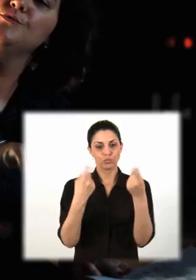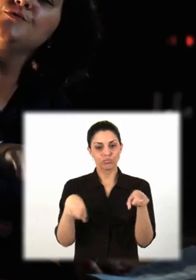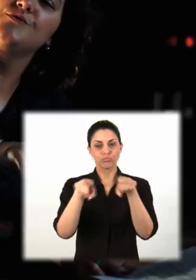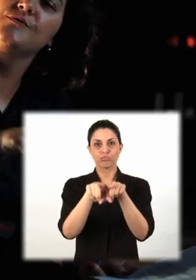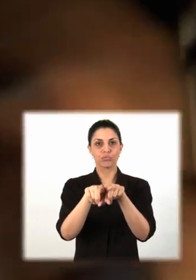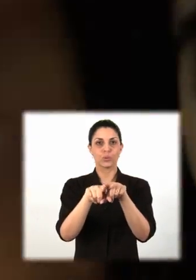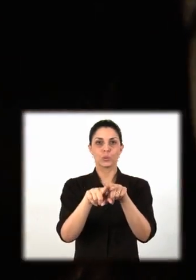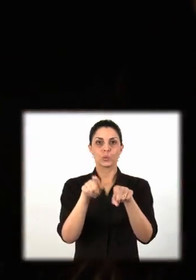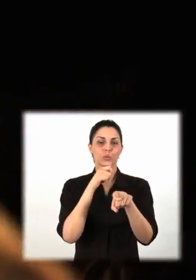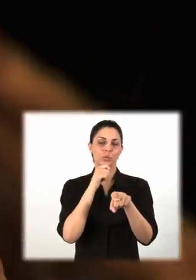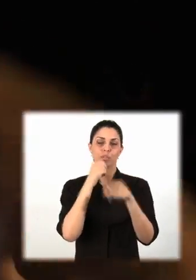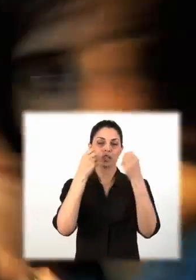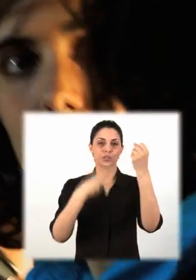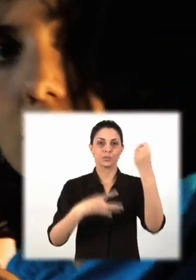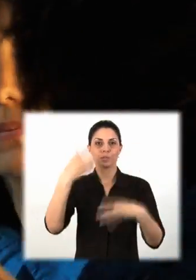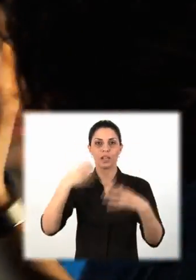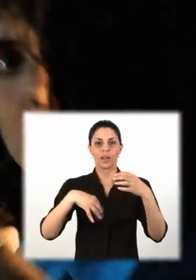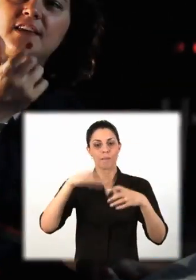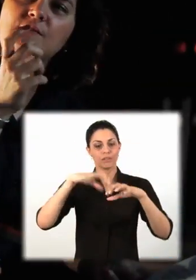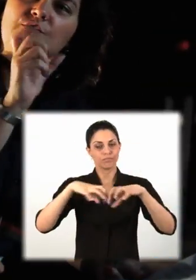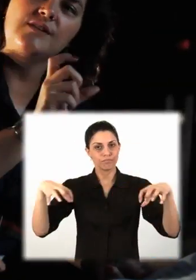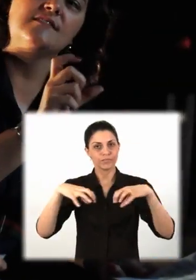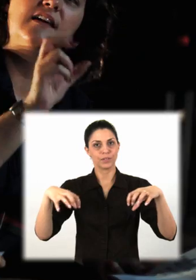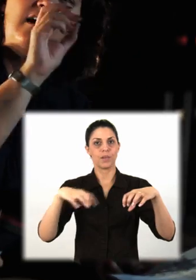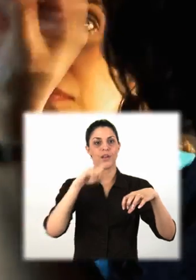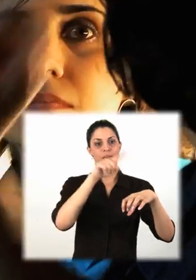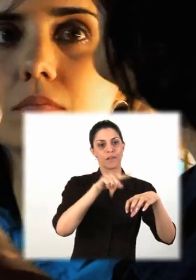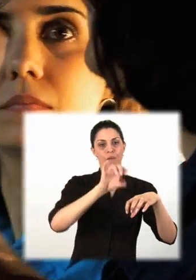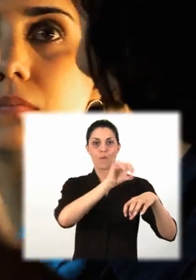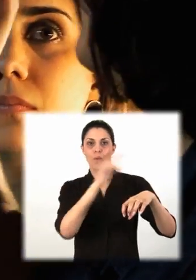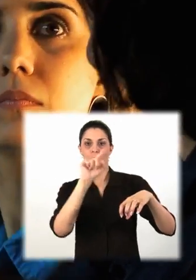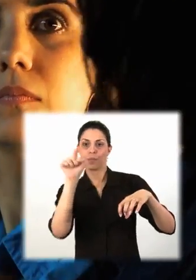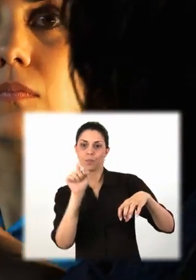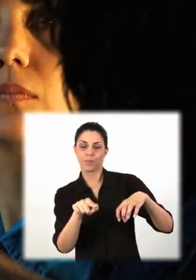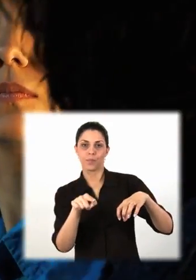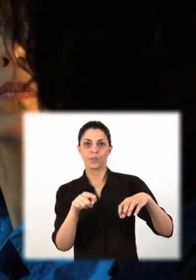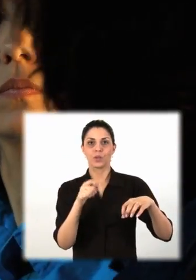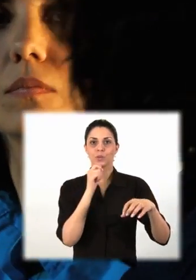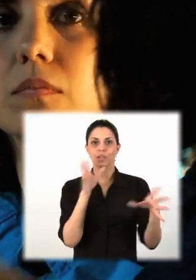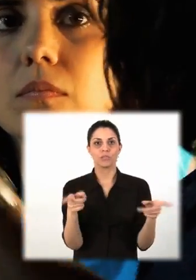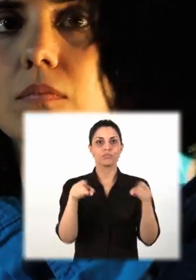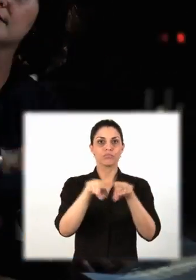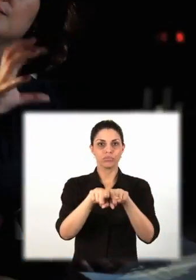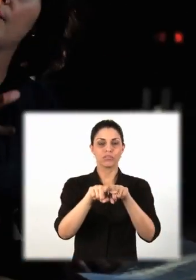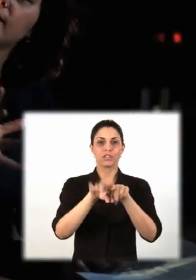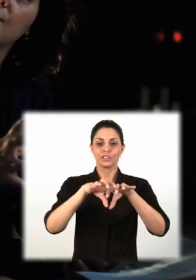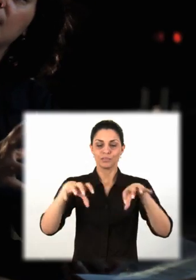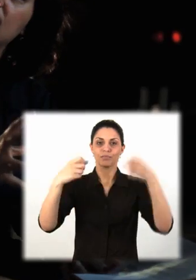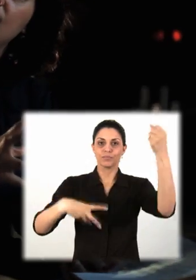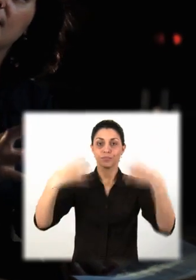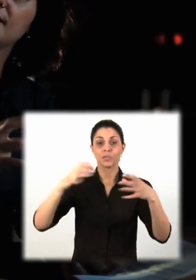esse uso junto, né? Algum autor que explique os dois. Só você tem explicando, definindo qual é a exclamação, qual